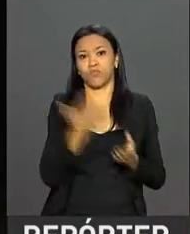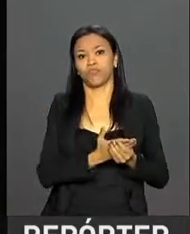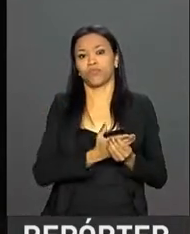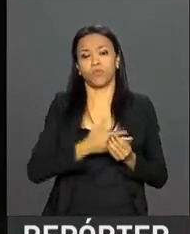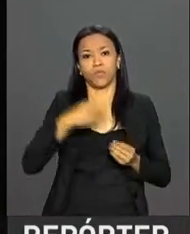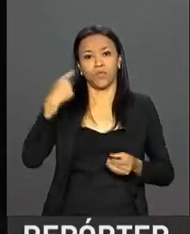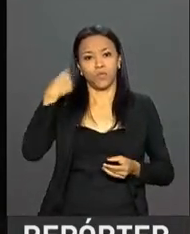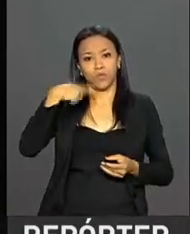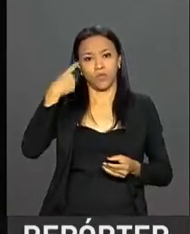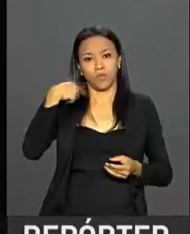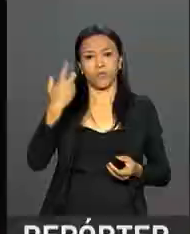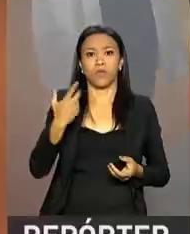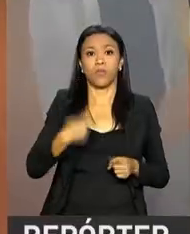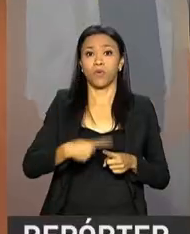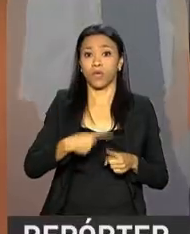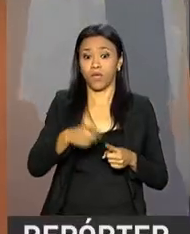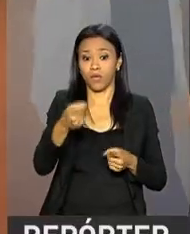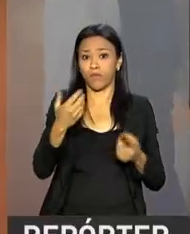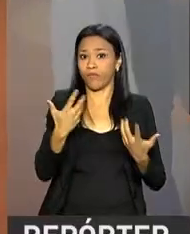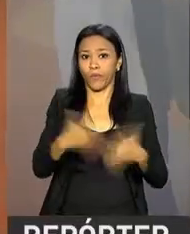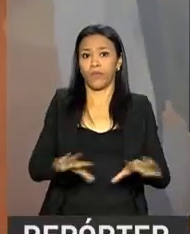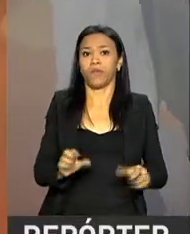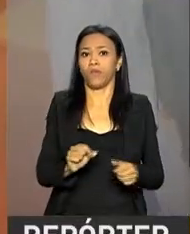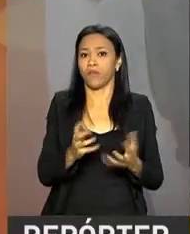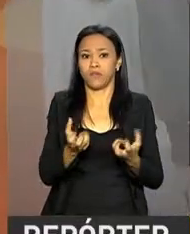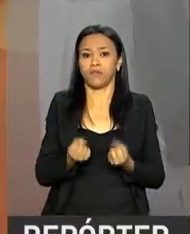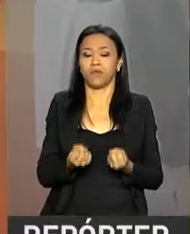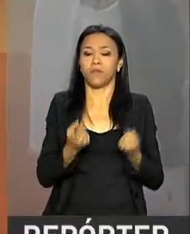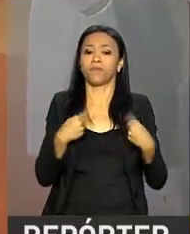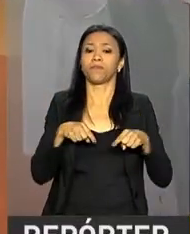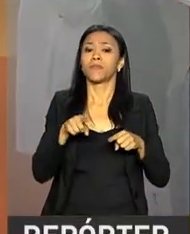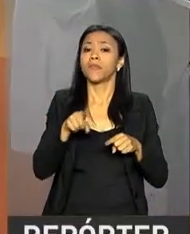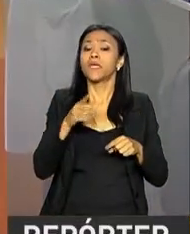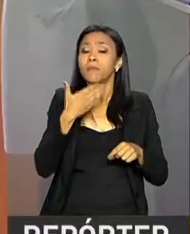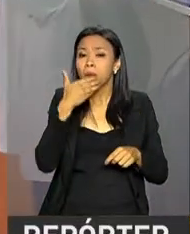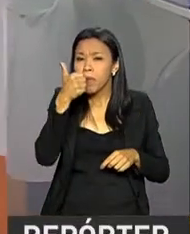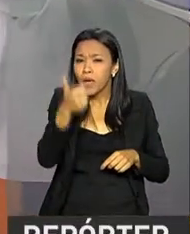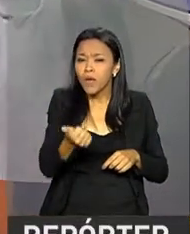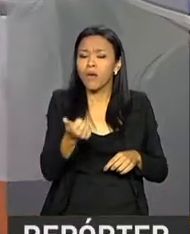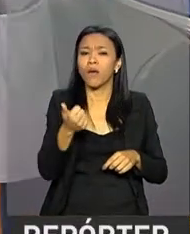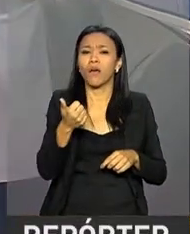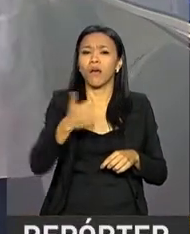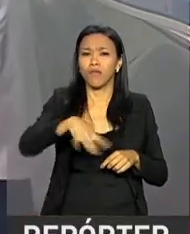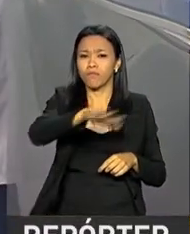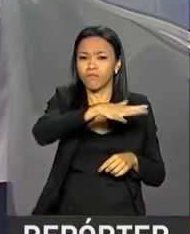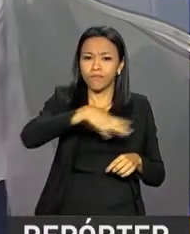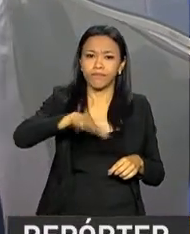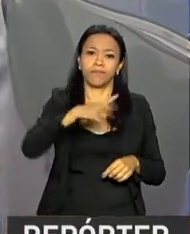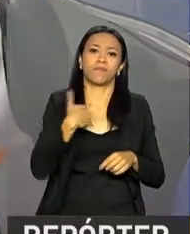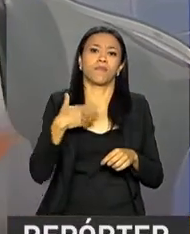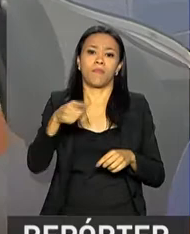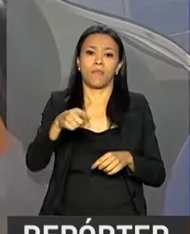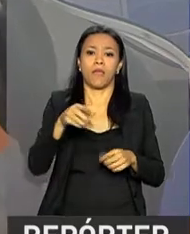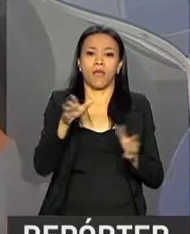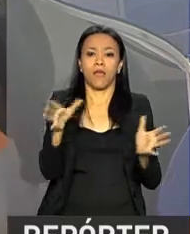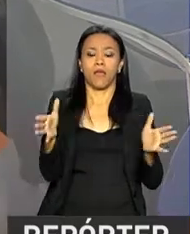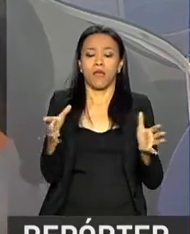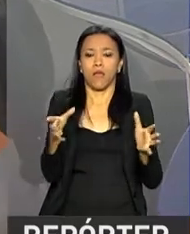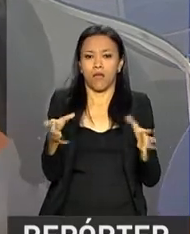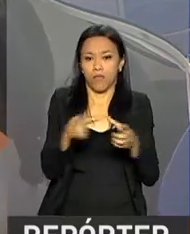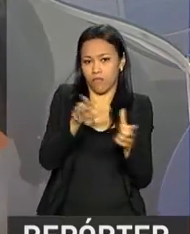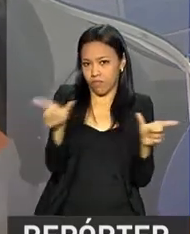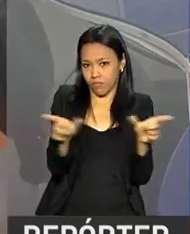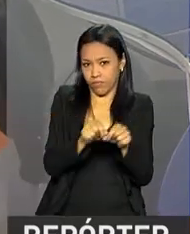recusa a autorizar o procedimento. E para melhorar alguns dos serviços oferecidos aos beneficiários, a Agência Nacional de